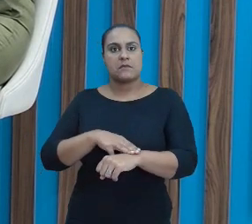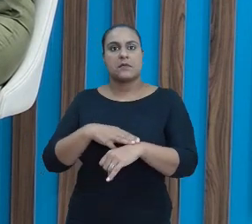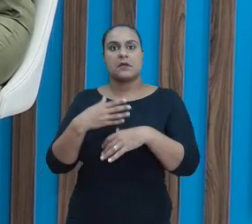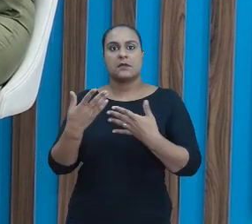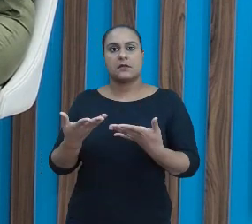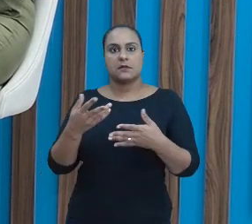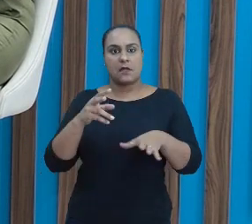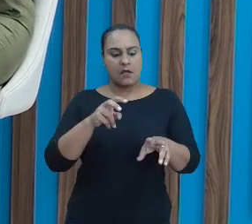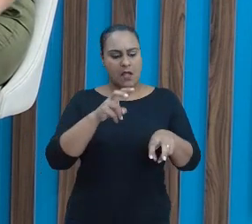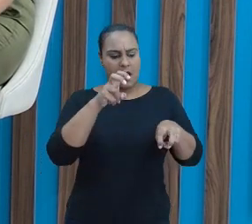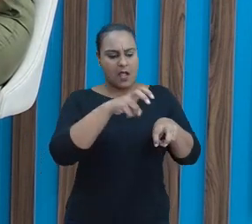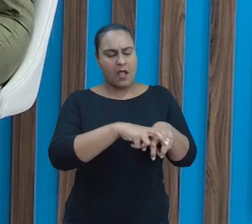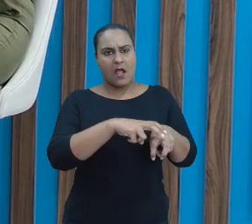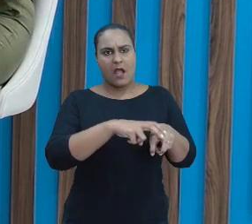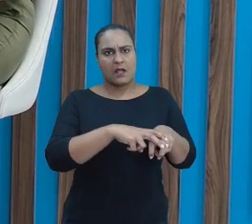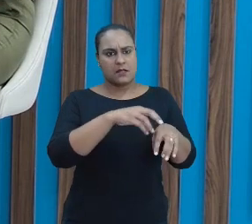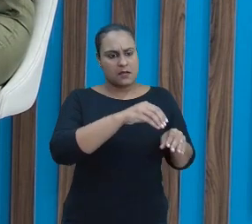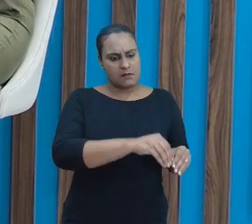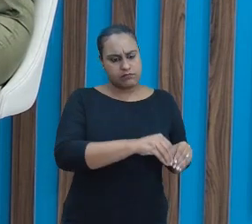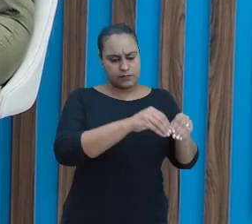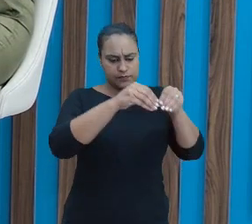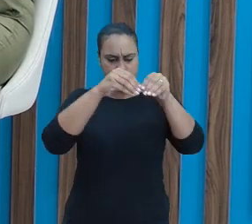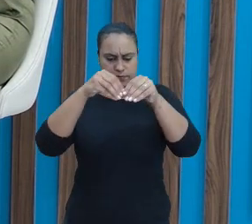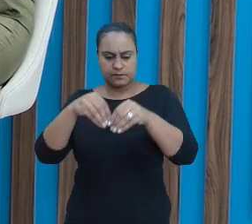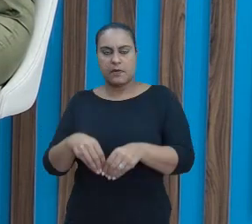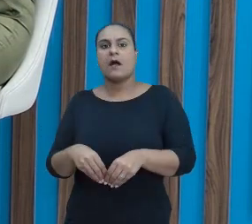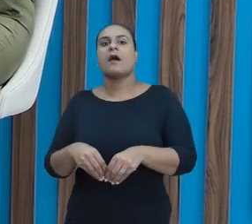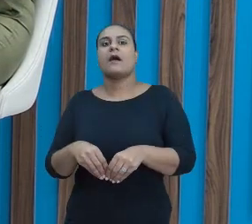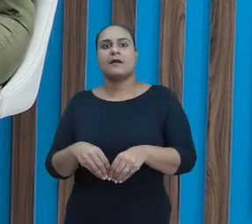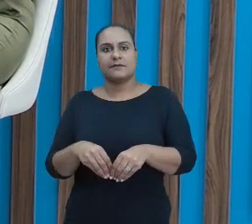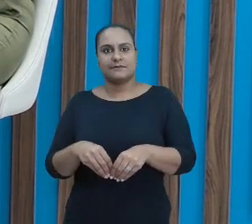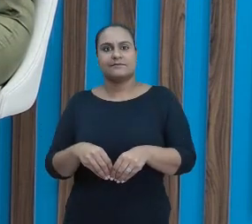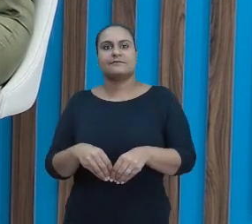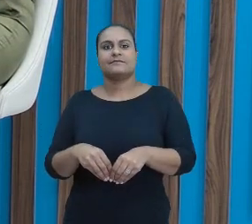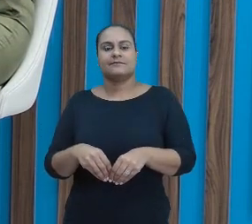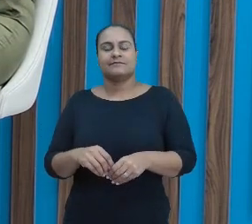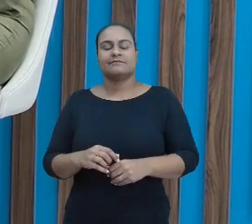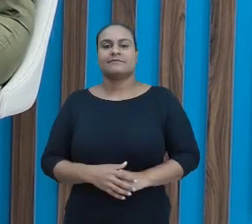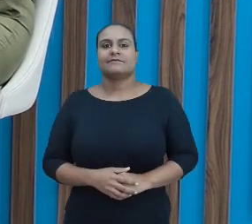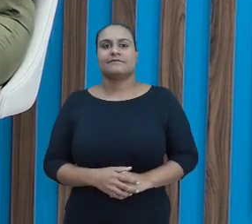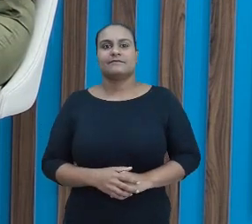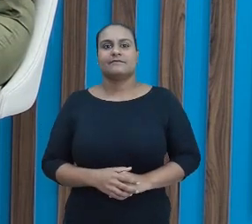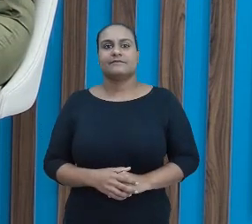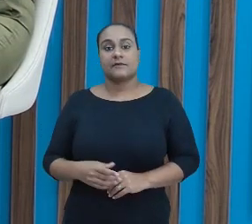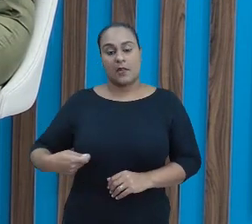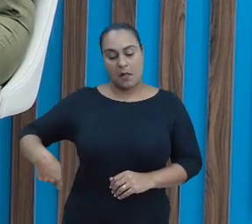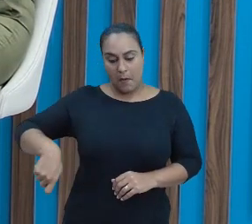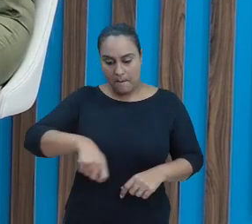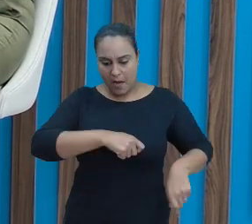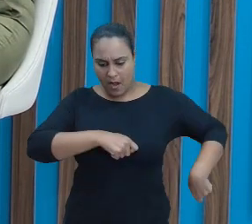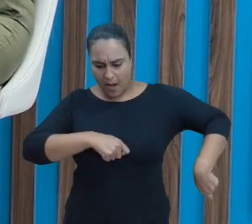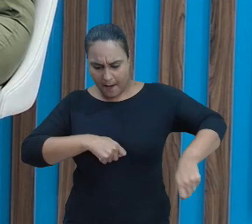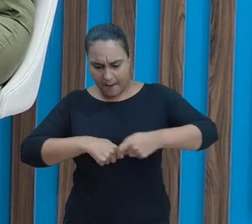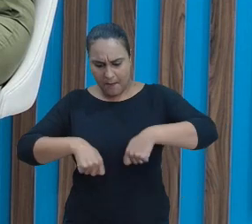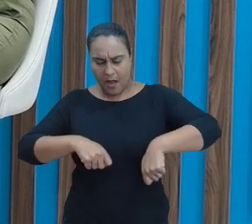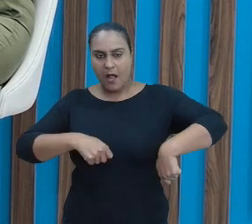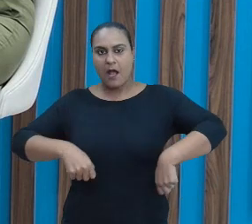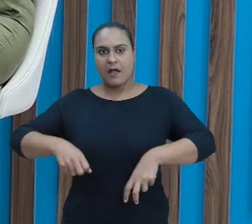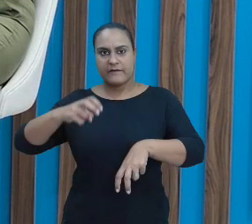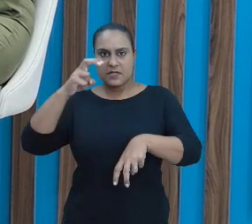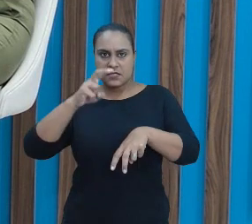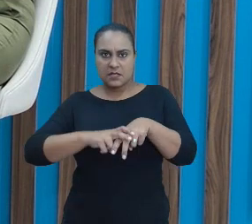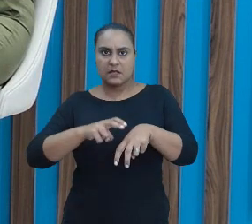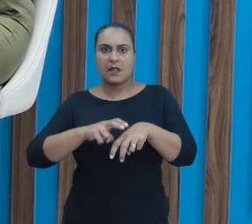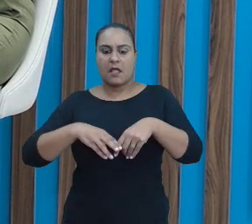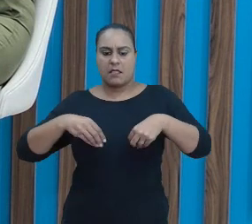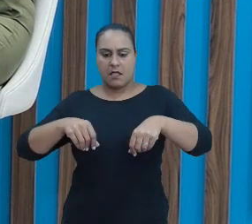tirava ele dessa cadeira, né, que ela tinha várias faixas para segurar, e colocava esse estudante sentado na areia também,